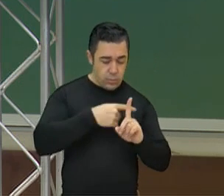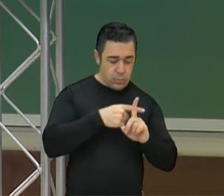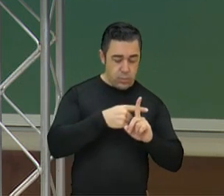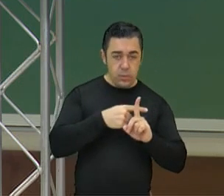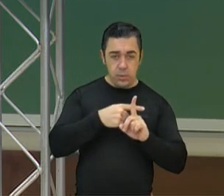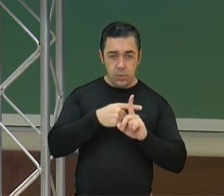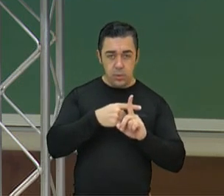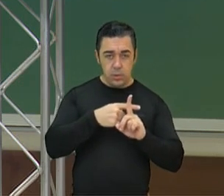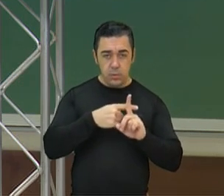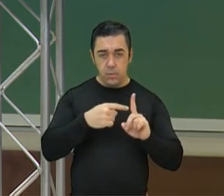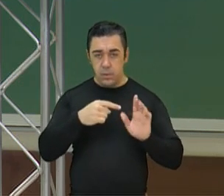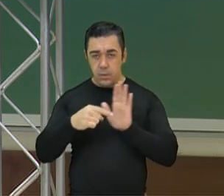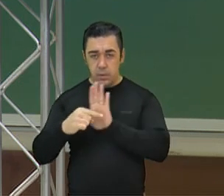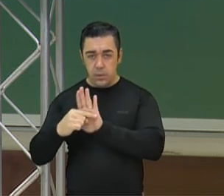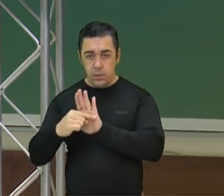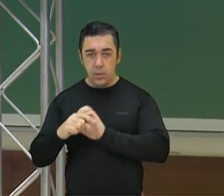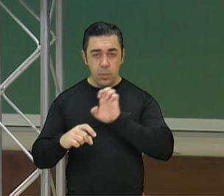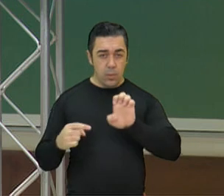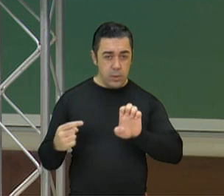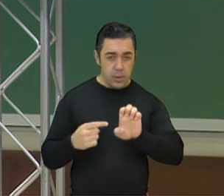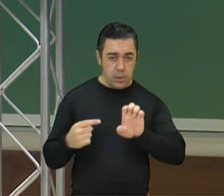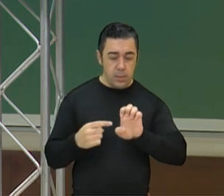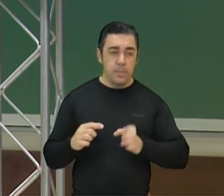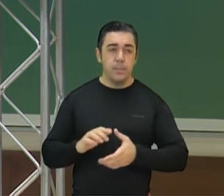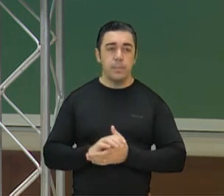letra E, né? Letra E aqui, ó. Tá?